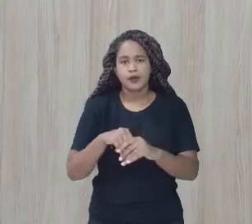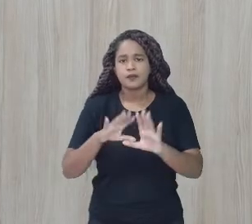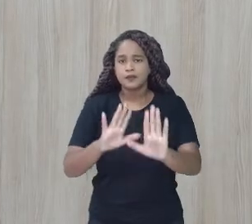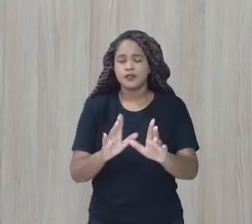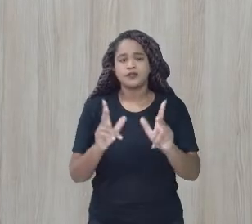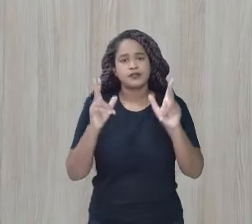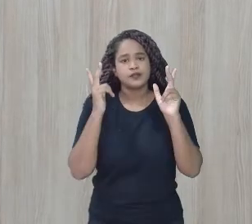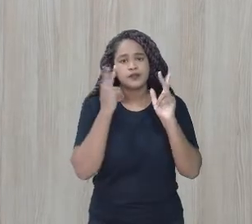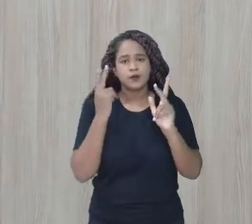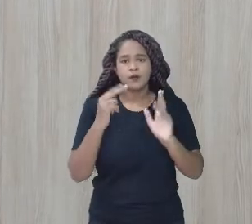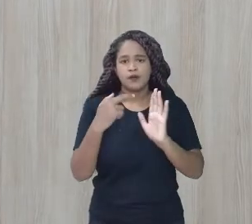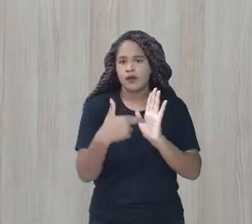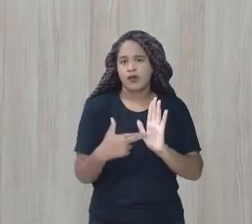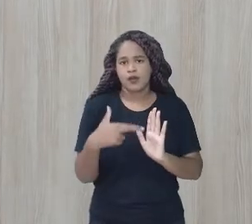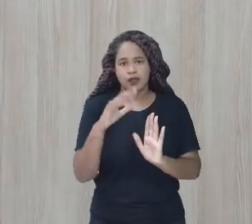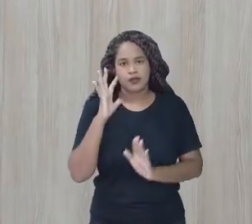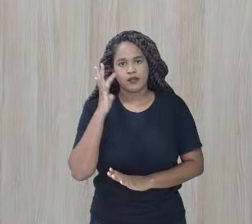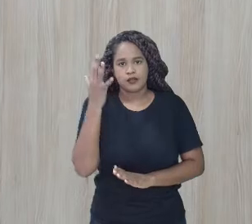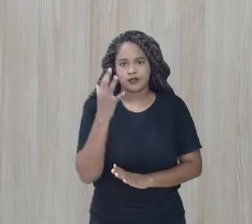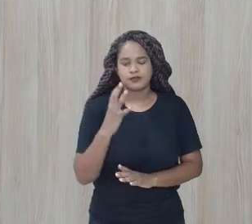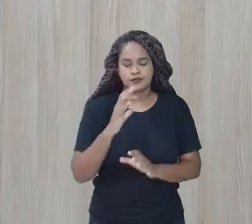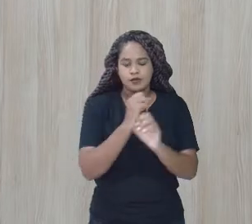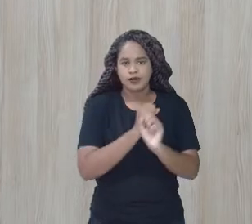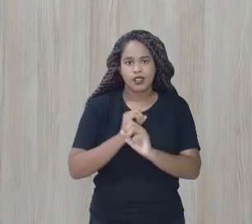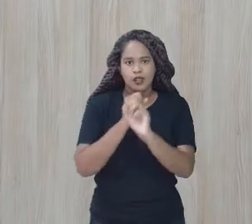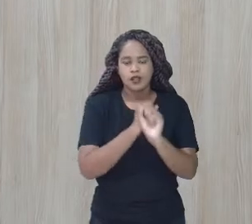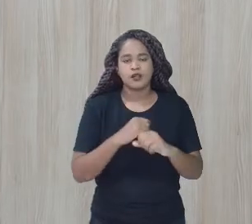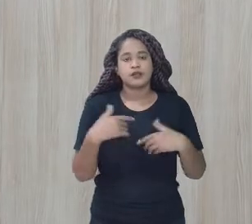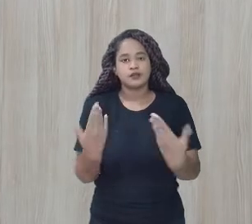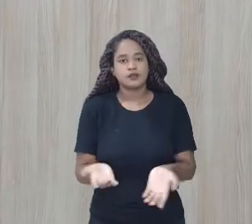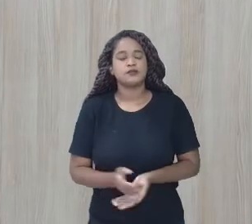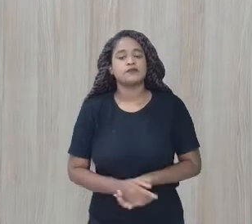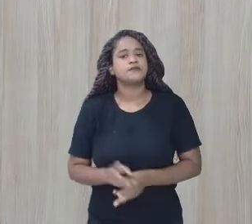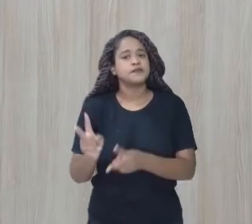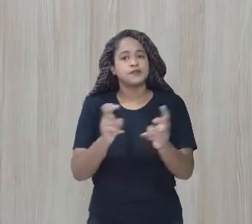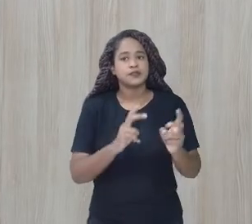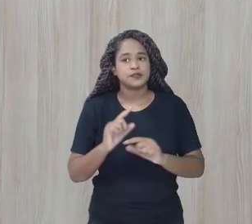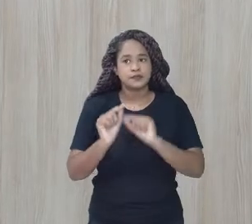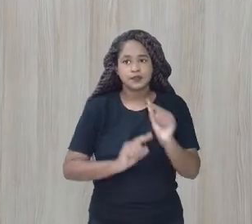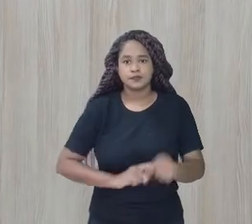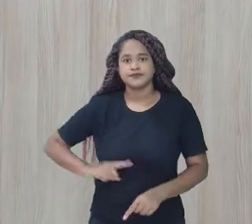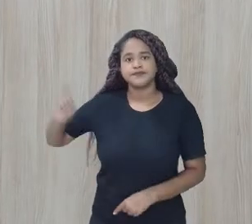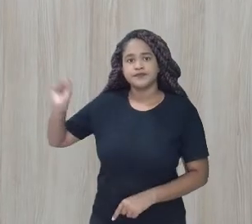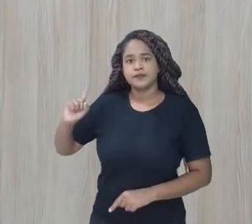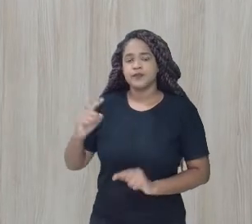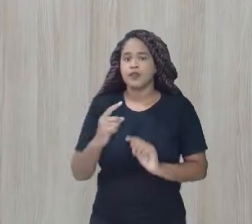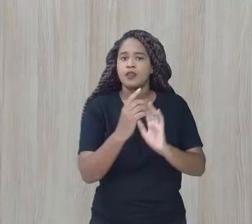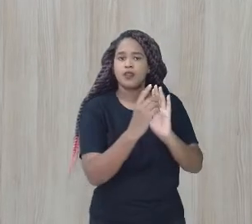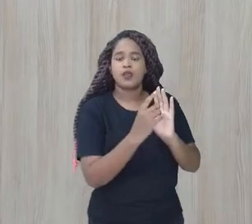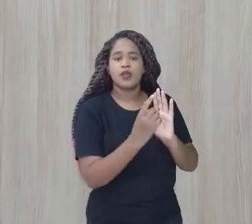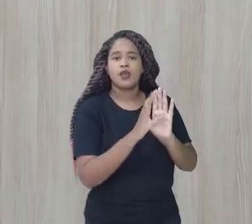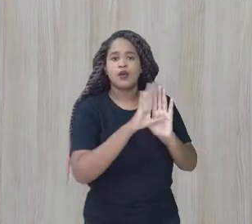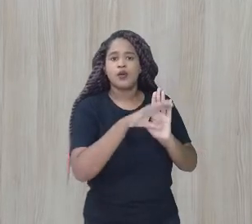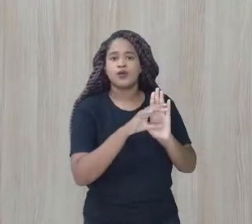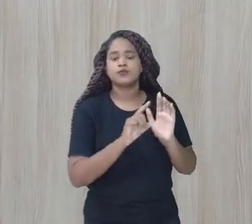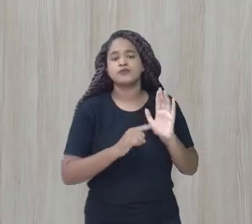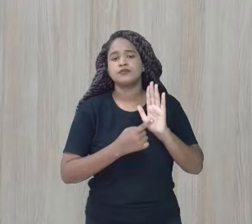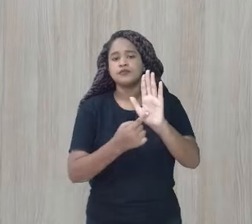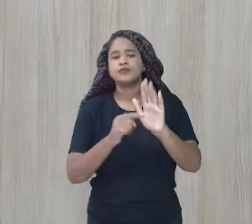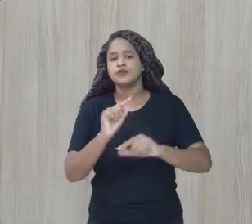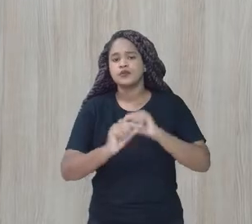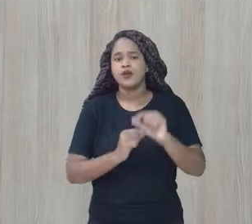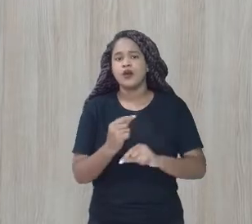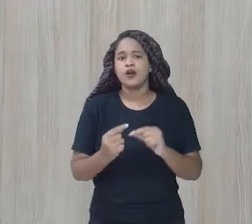natureza resolver a adição desse jeito. A gente começa a perceber que essa definição aqui coloca para a gente perceber como as